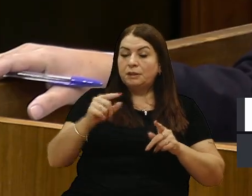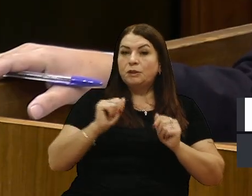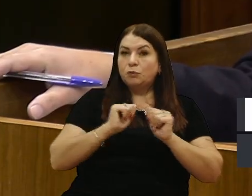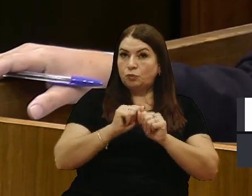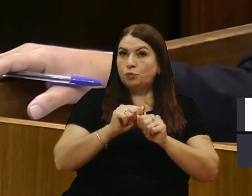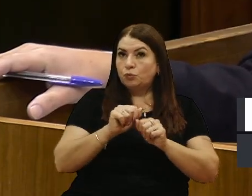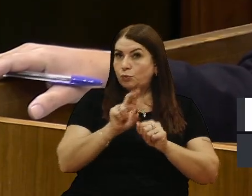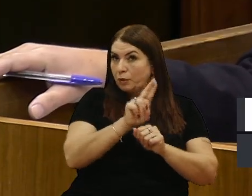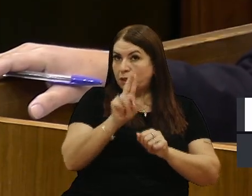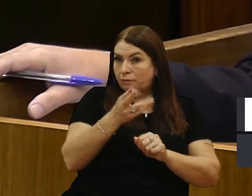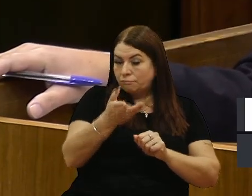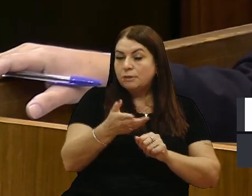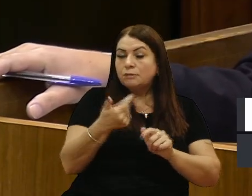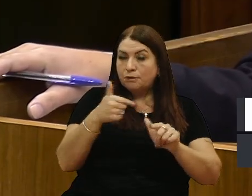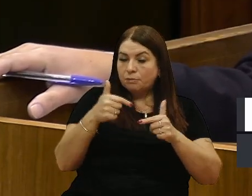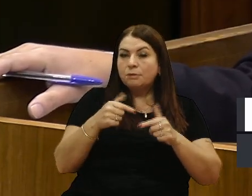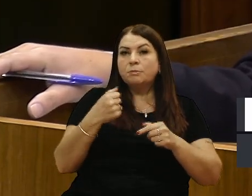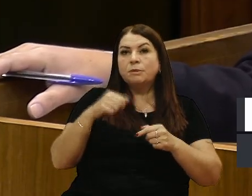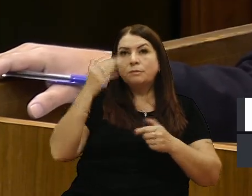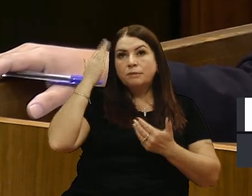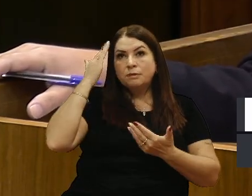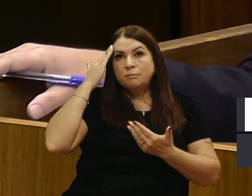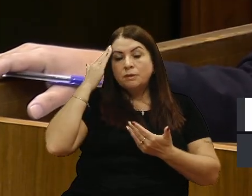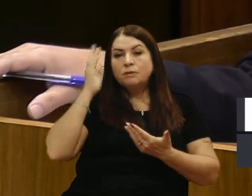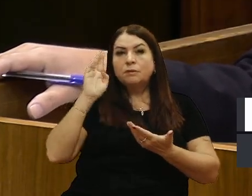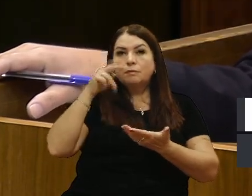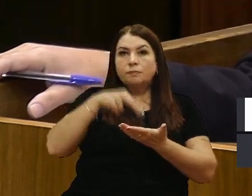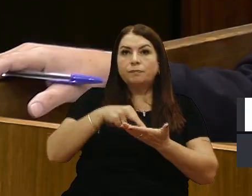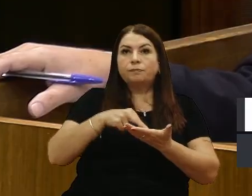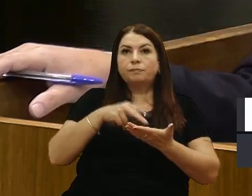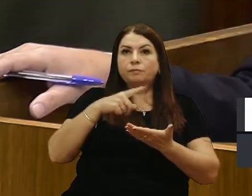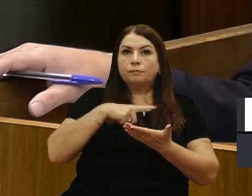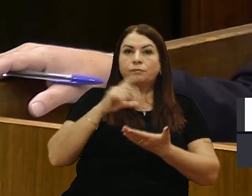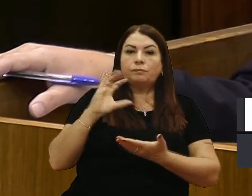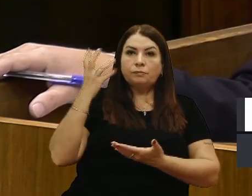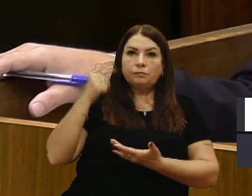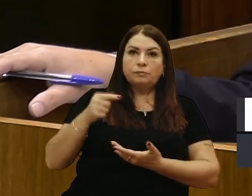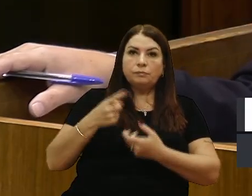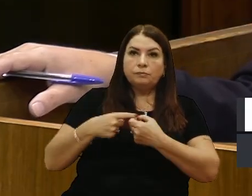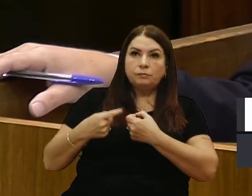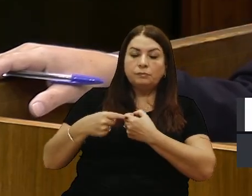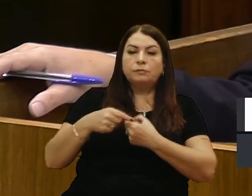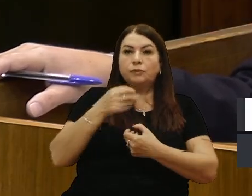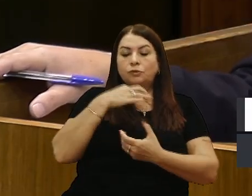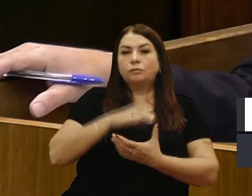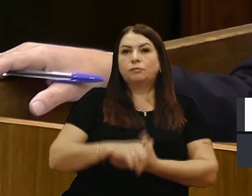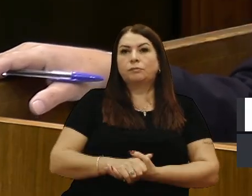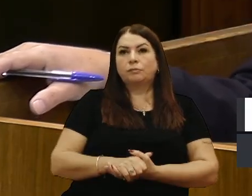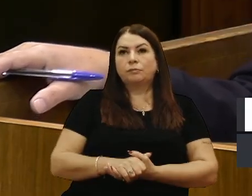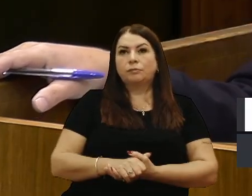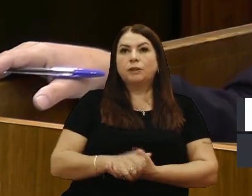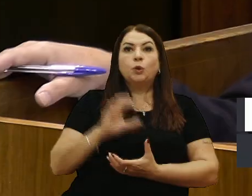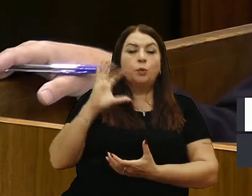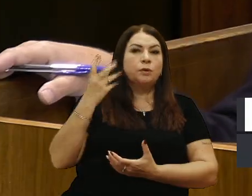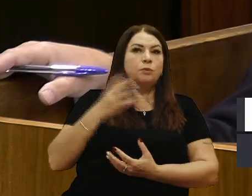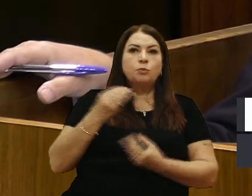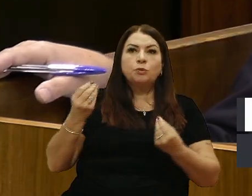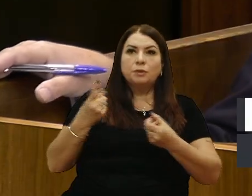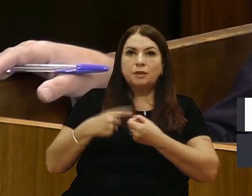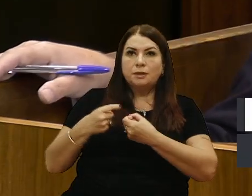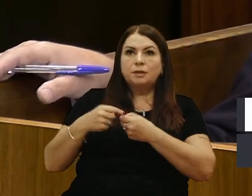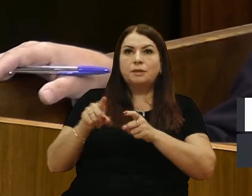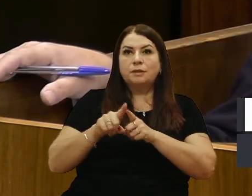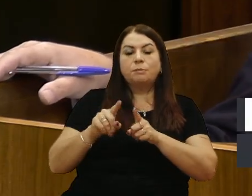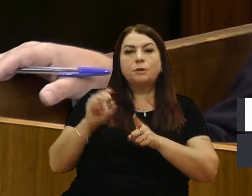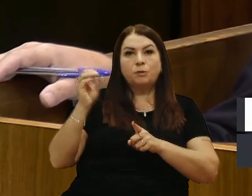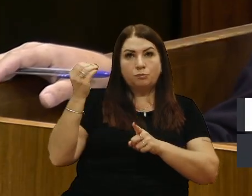ponta precisam saber que realmente o que tem acontecido na cidade de Caxias do Sul tem acontecido em muitas cidades, inclusive em